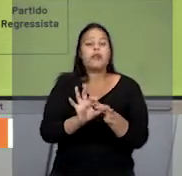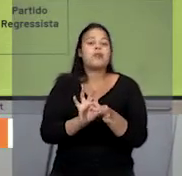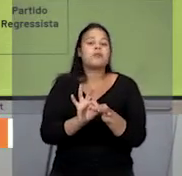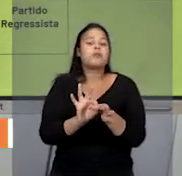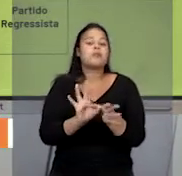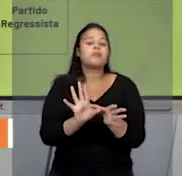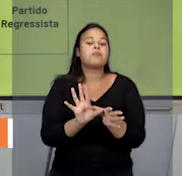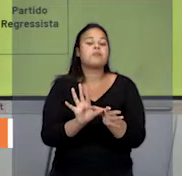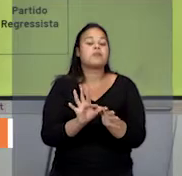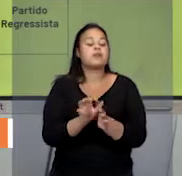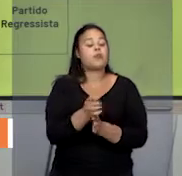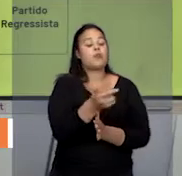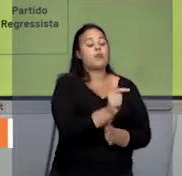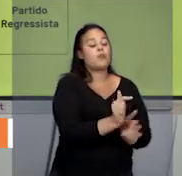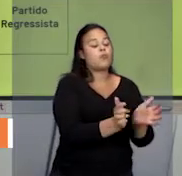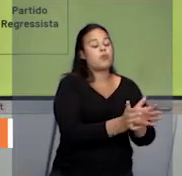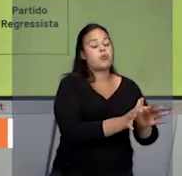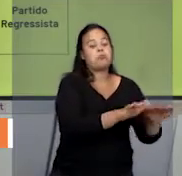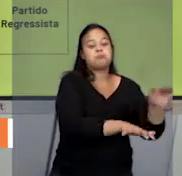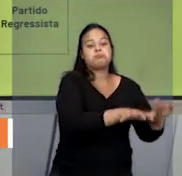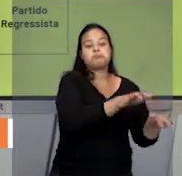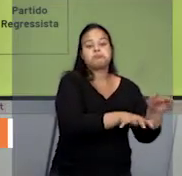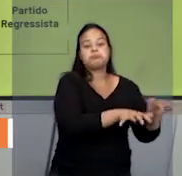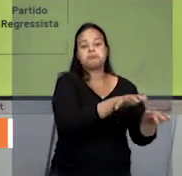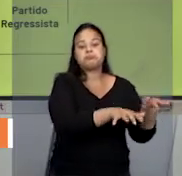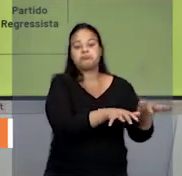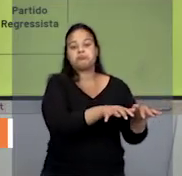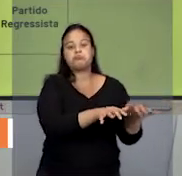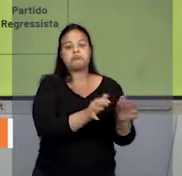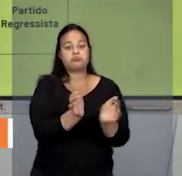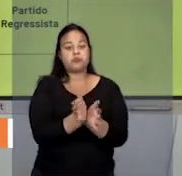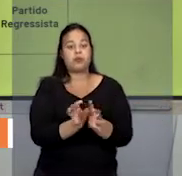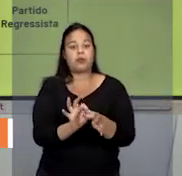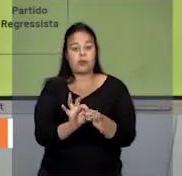Partido Liberal moderado. O